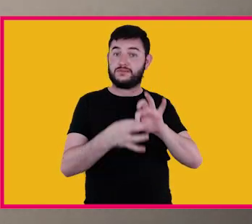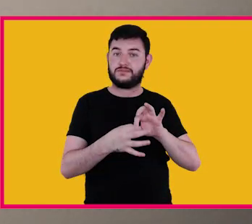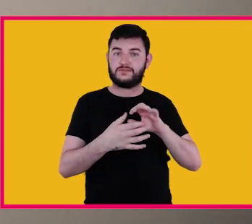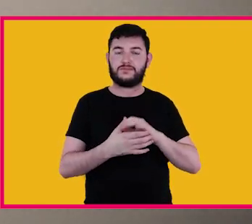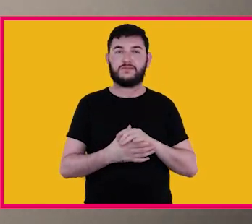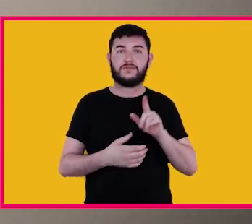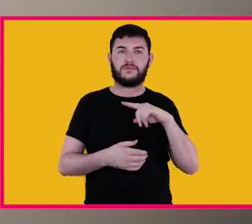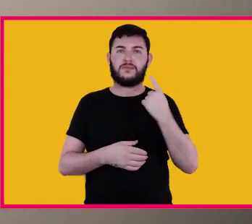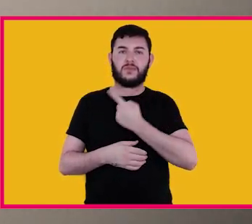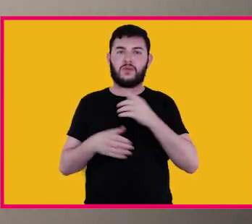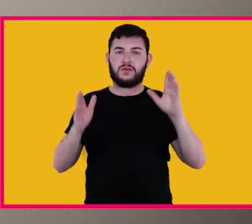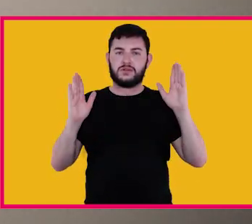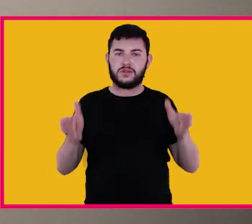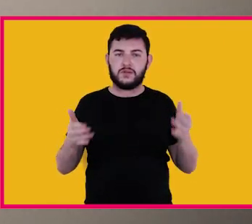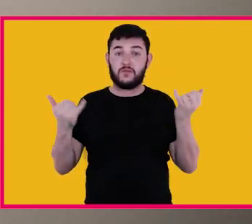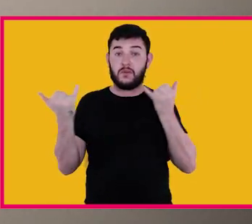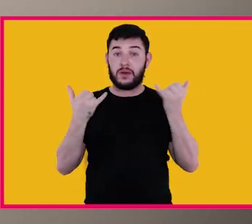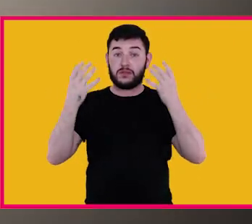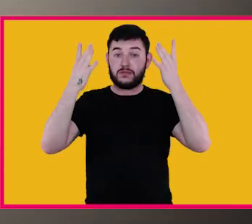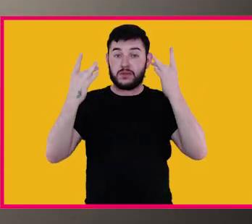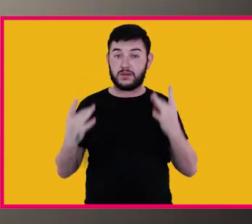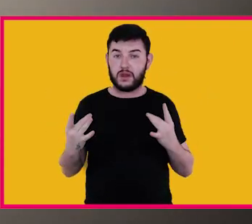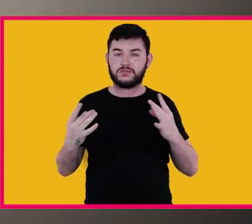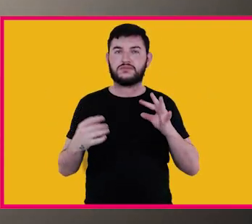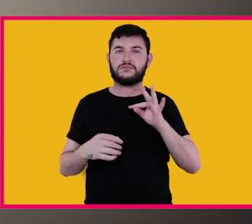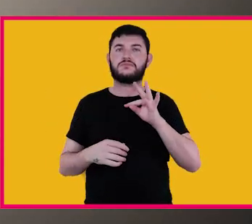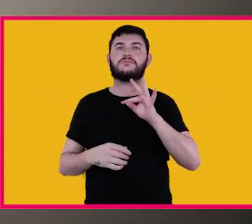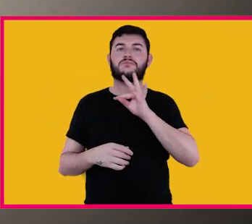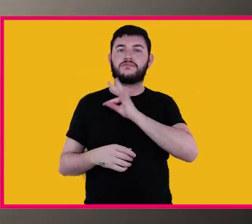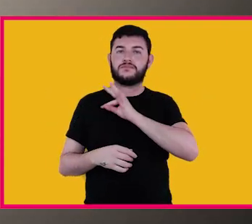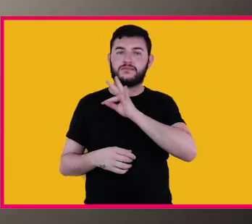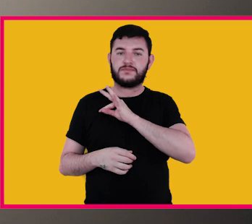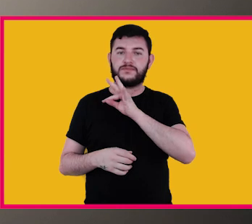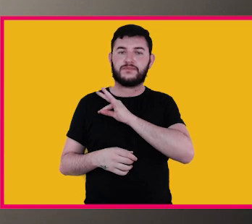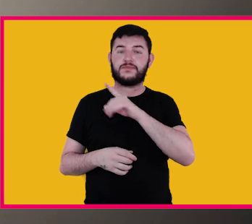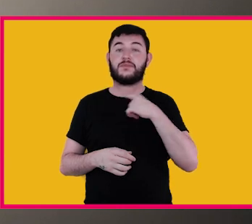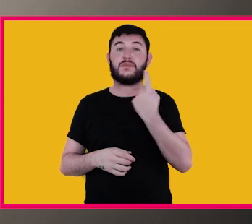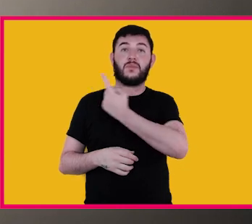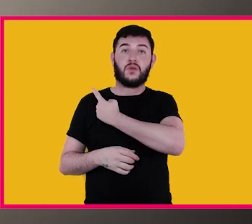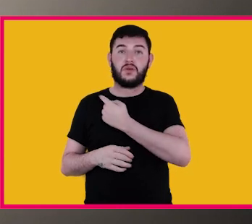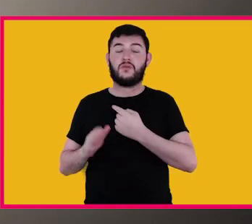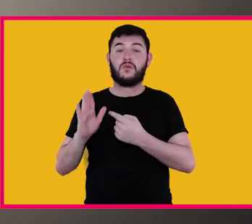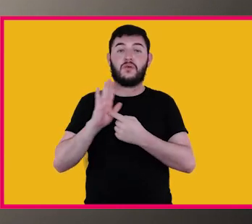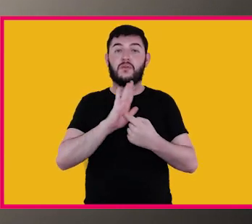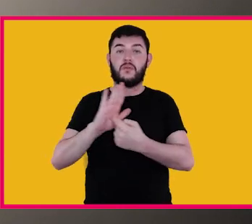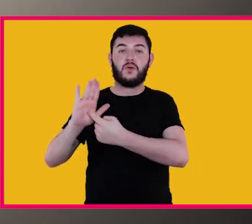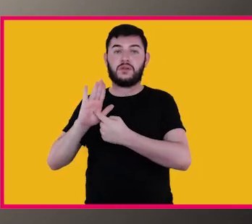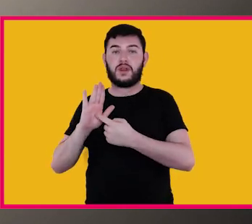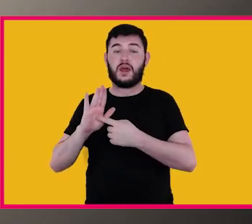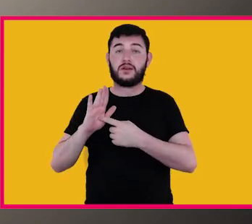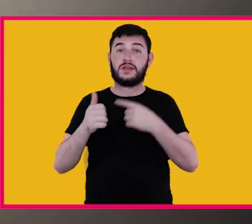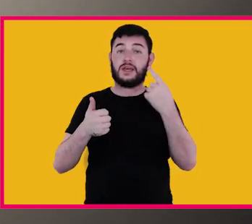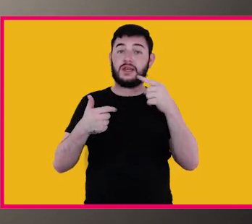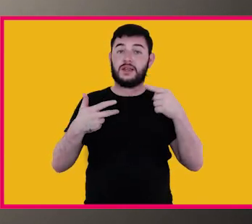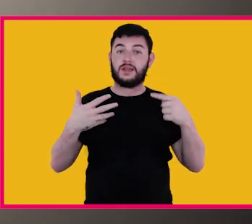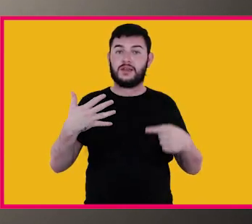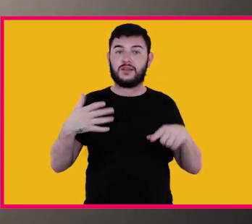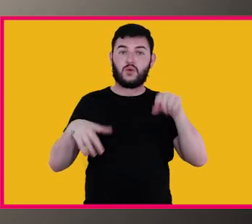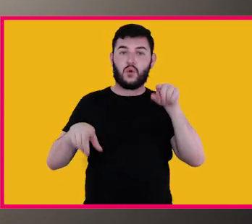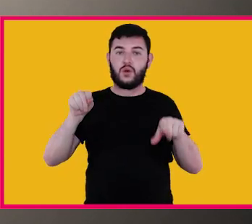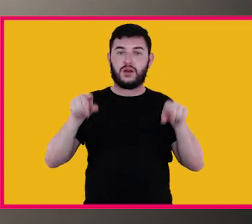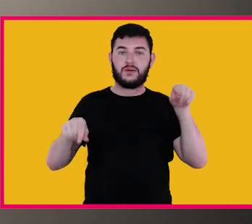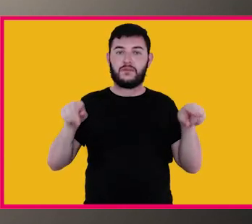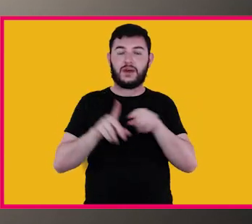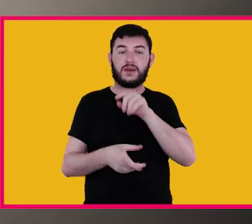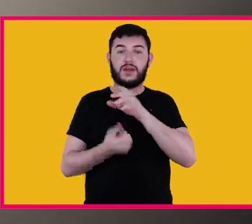esses pontos técnicos levantados, a gente vai simular agora a escolha de cada item para compor a implantação de um Céu da Cultura em um